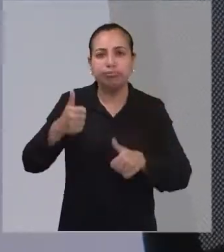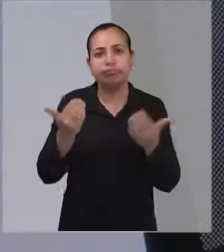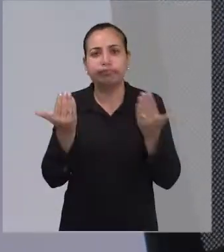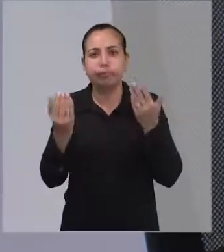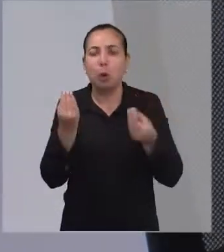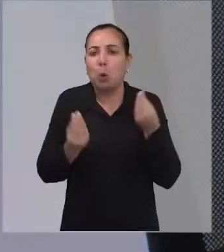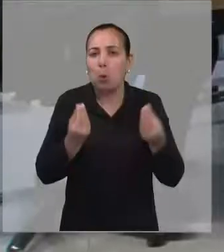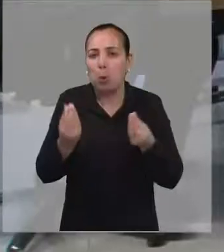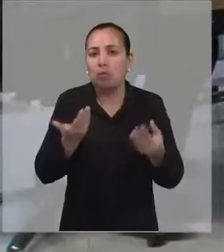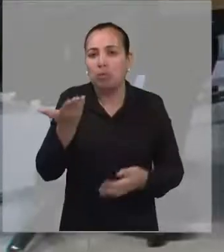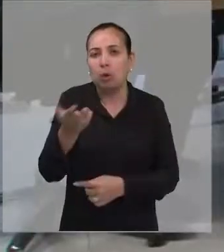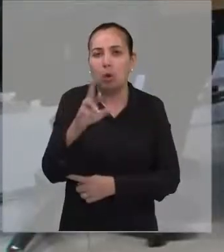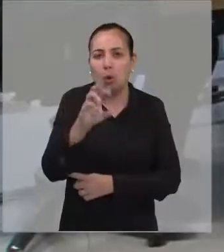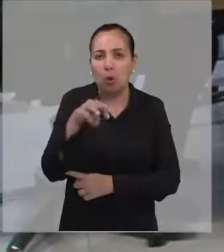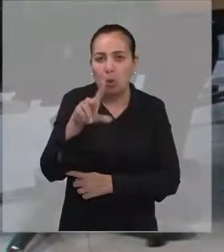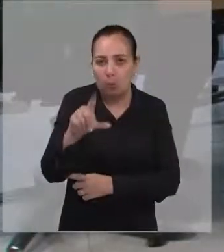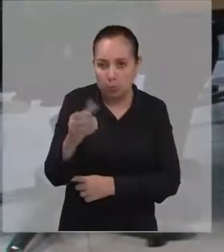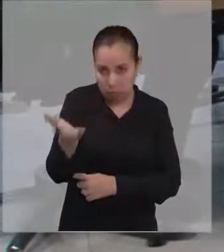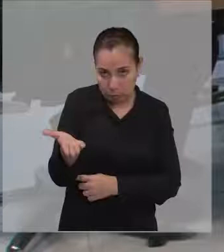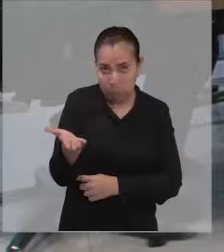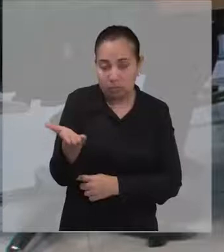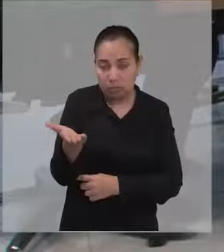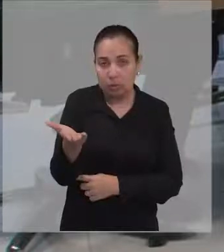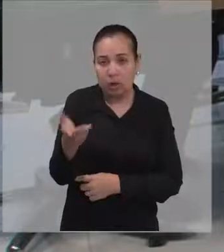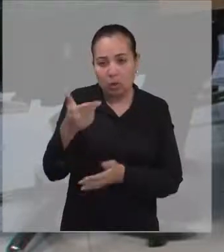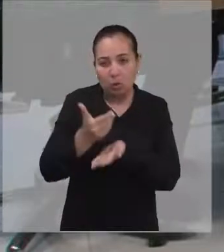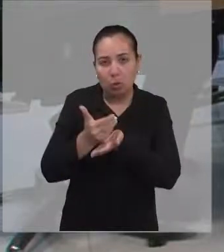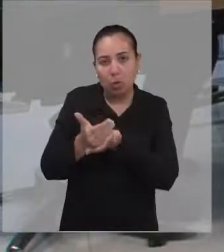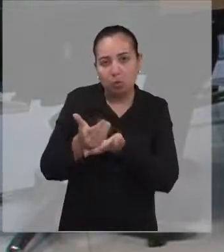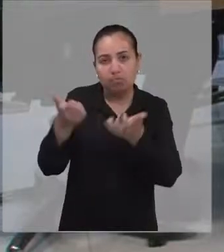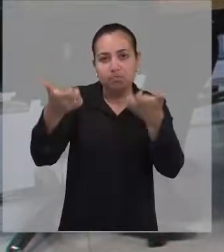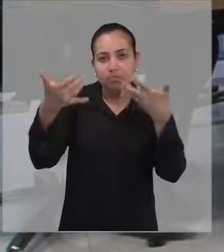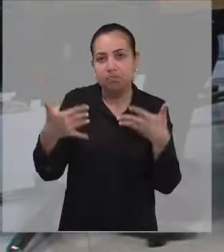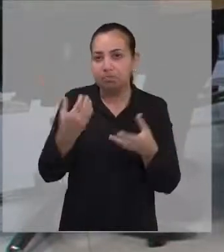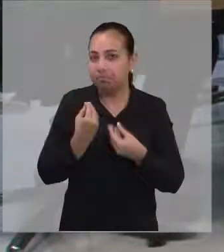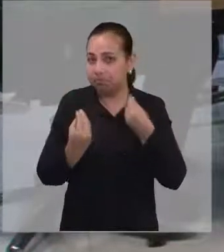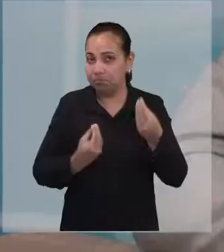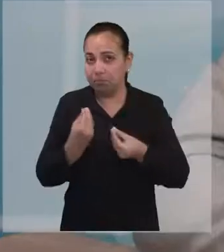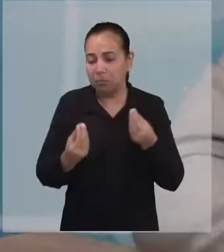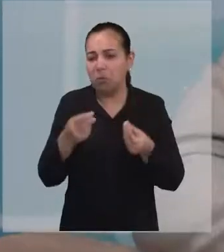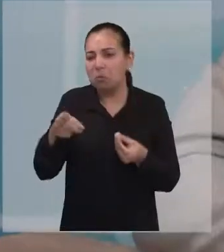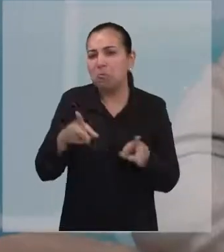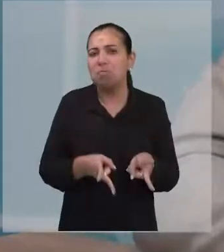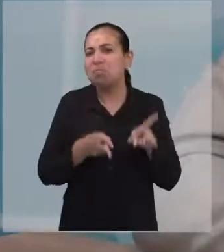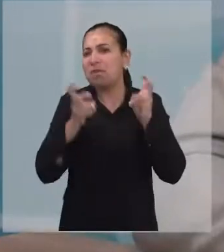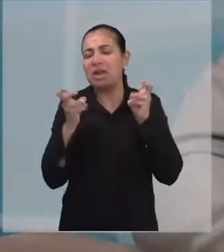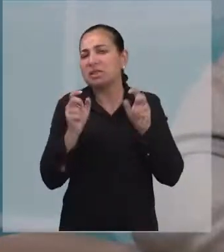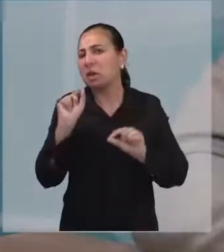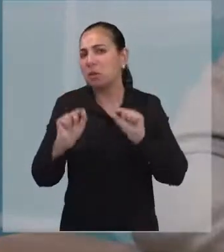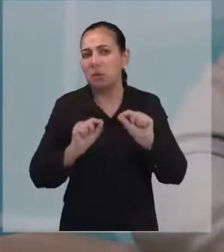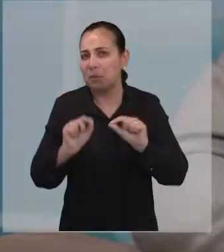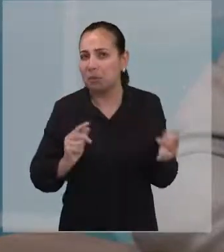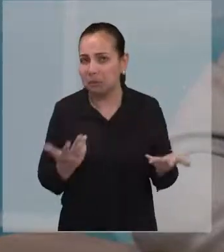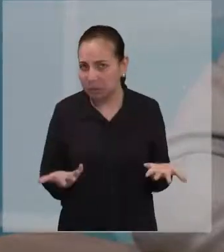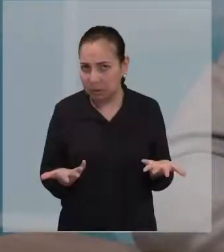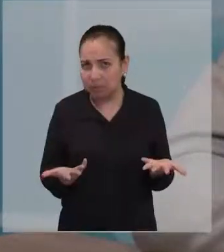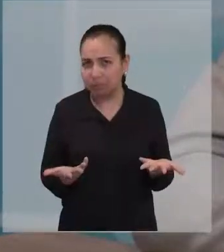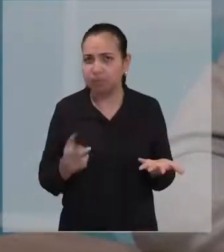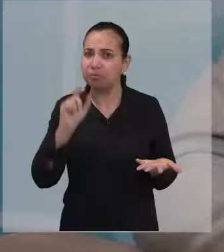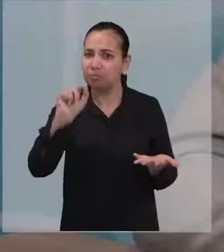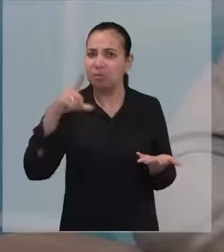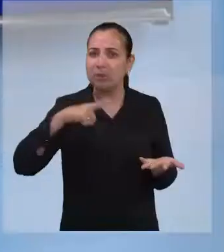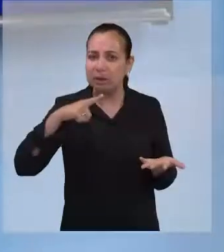começar, Rômulo Leitão, com Vossa Senhoria, né? Qual é a sua percepção? As